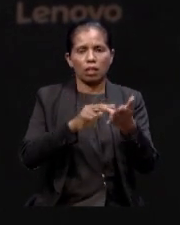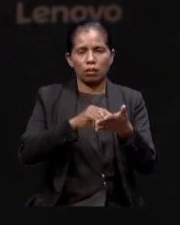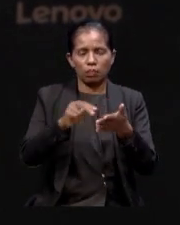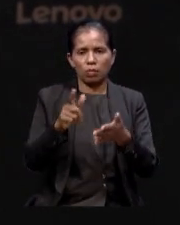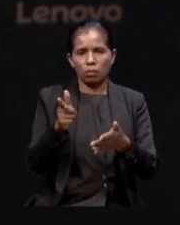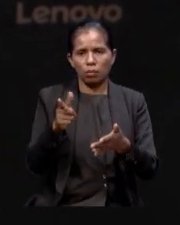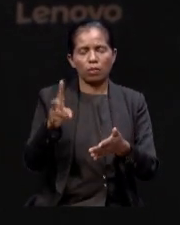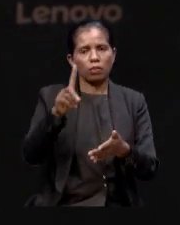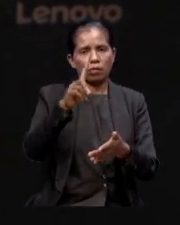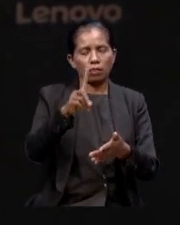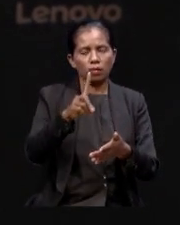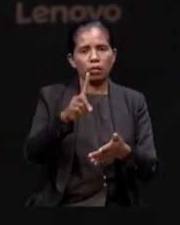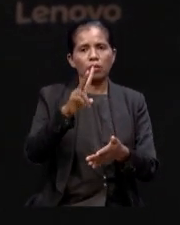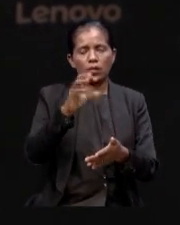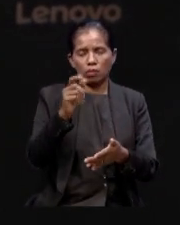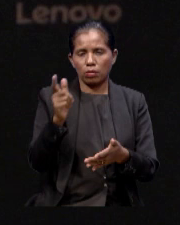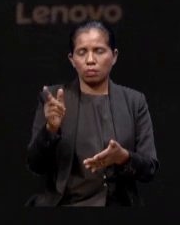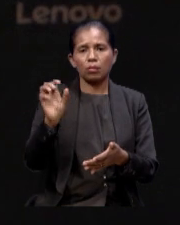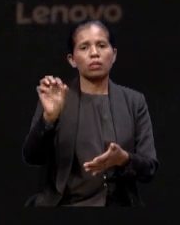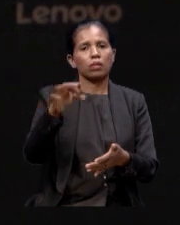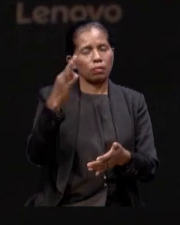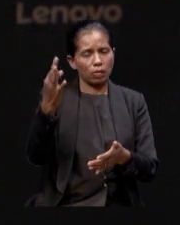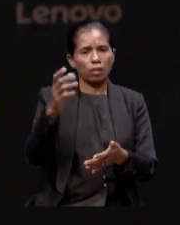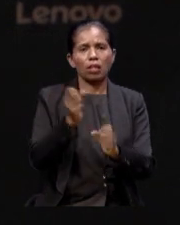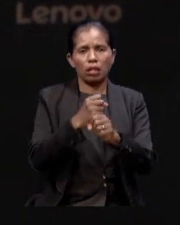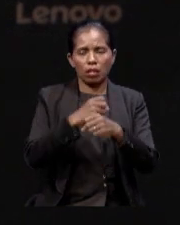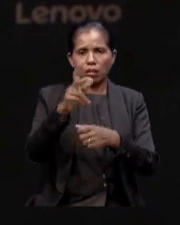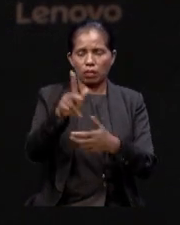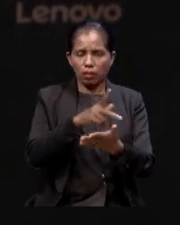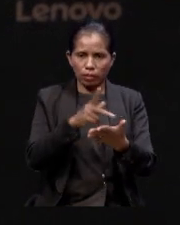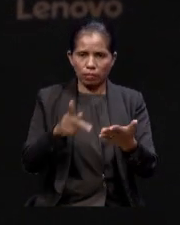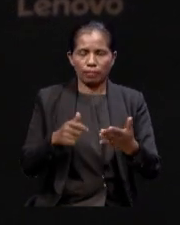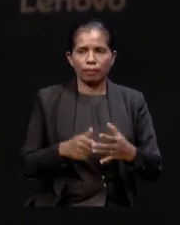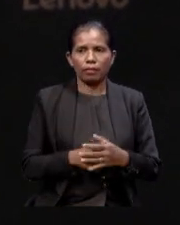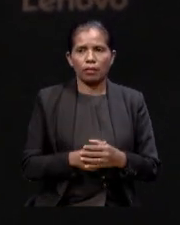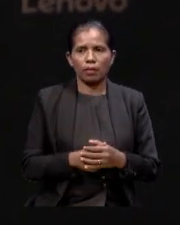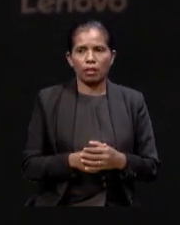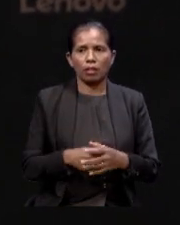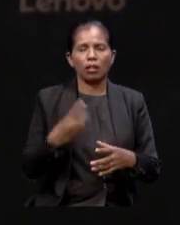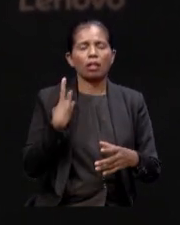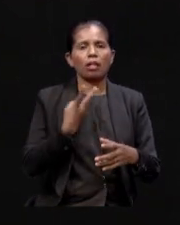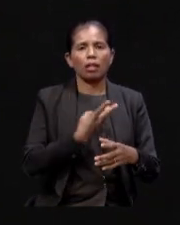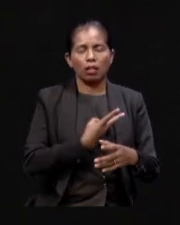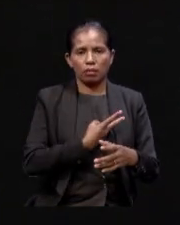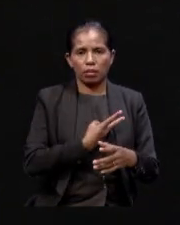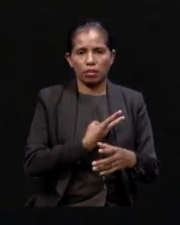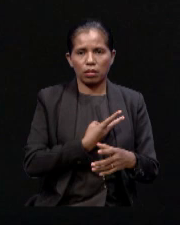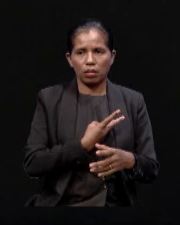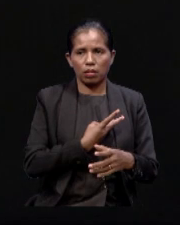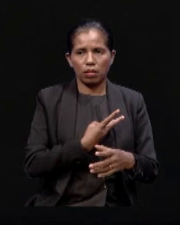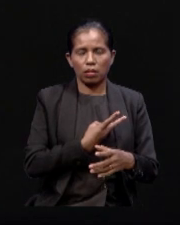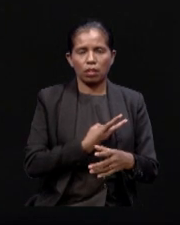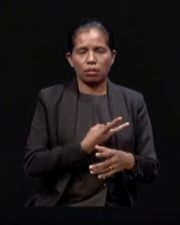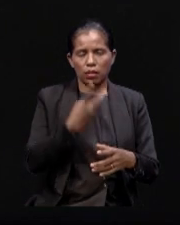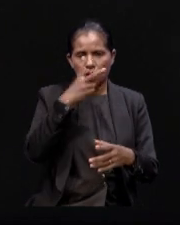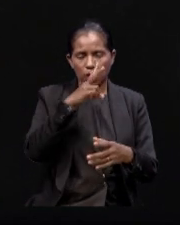29/2011 ira né crime então ira né a mi sei na saída se notifica